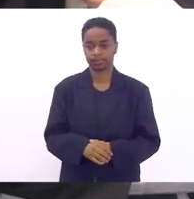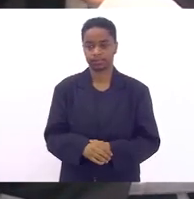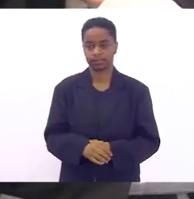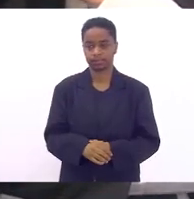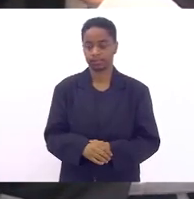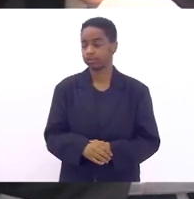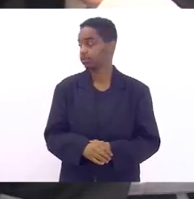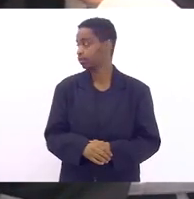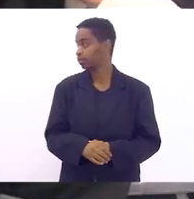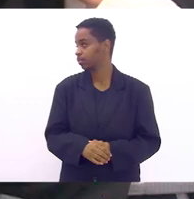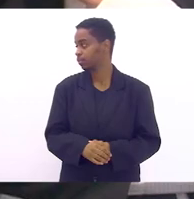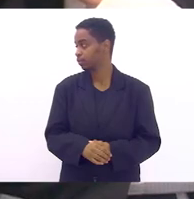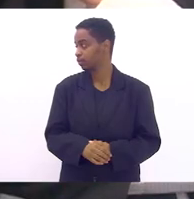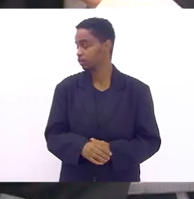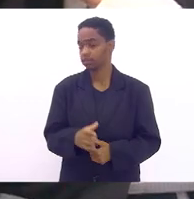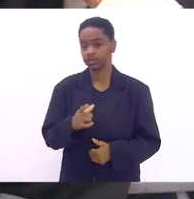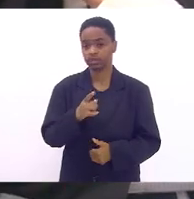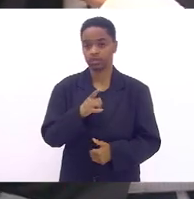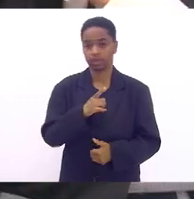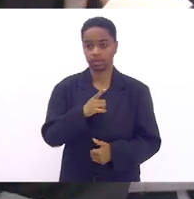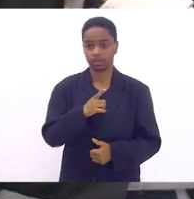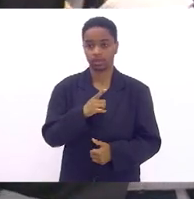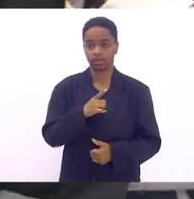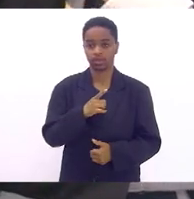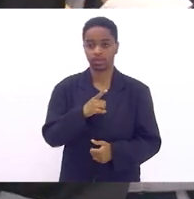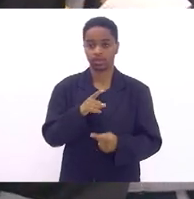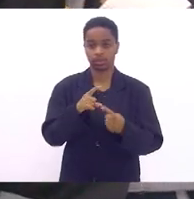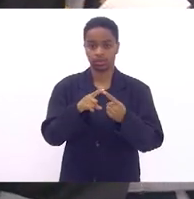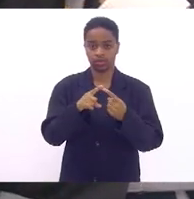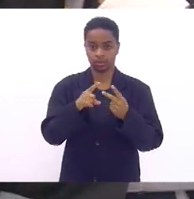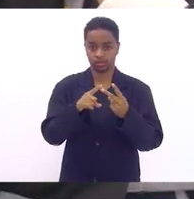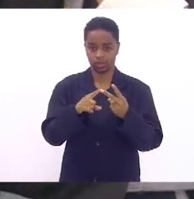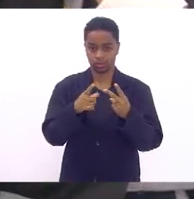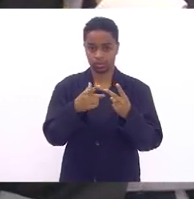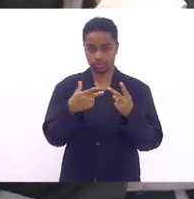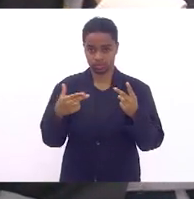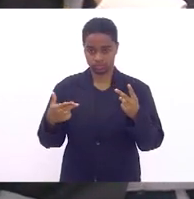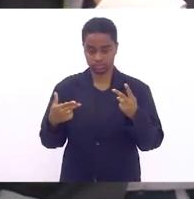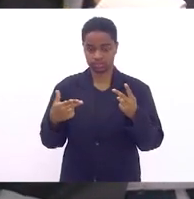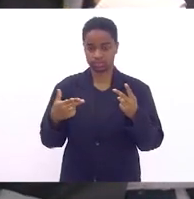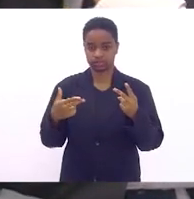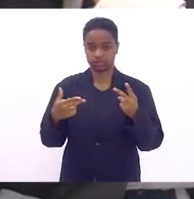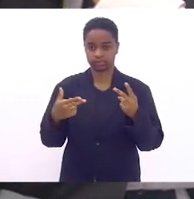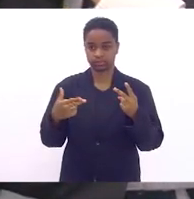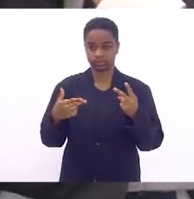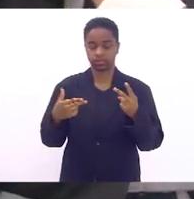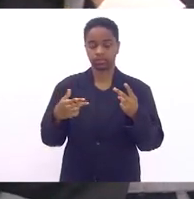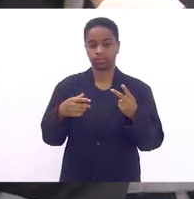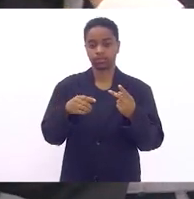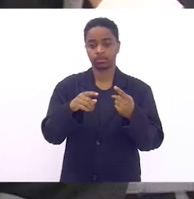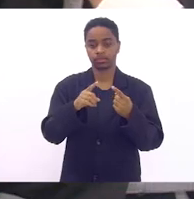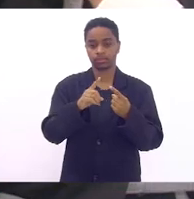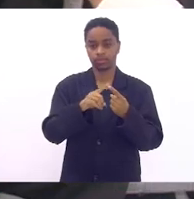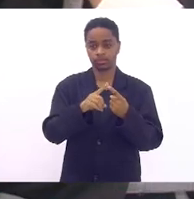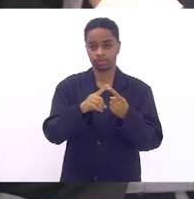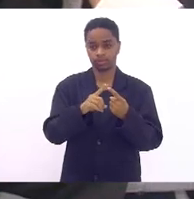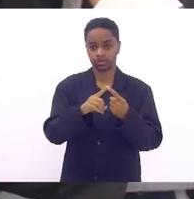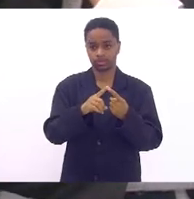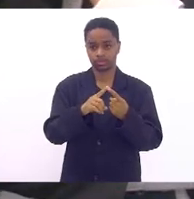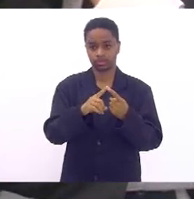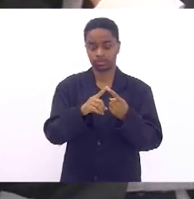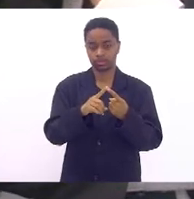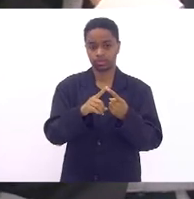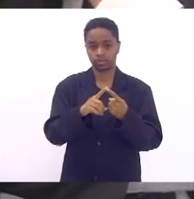eu tenho aqui dois chapéus né não tenho cabelo mas tenho dois chapéus um como